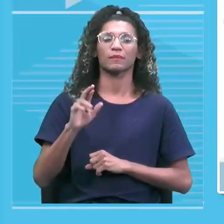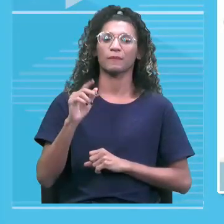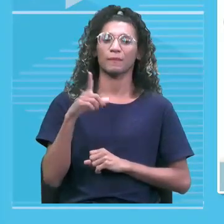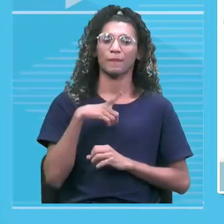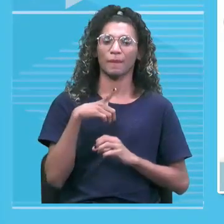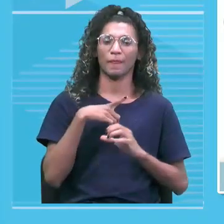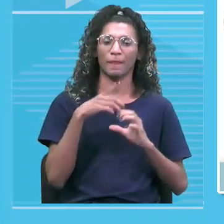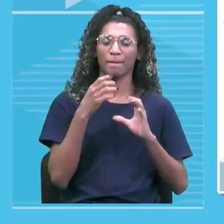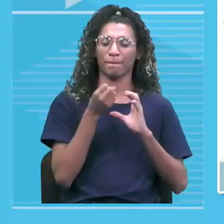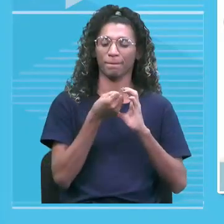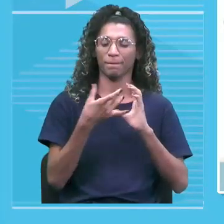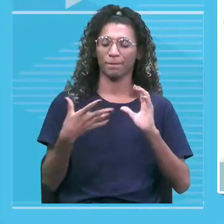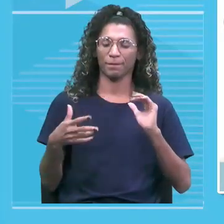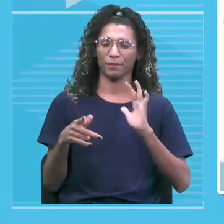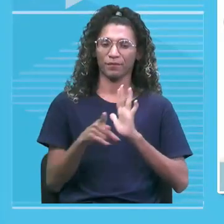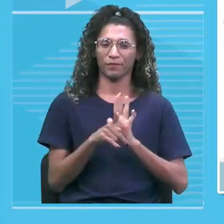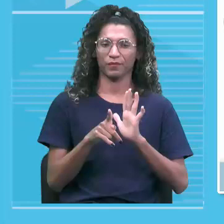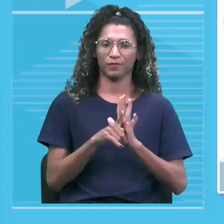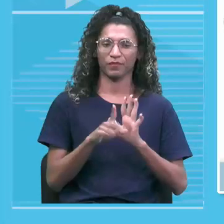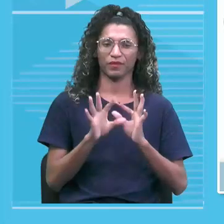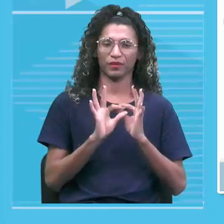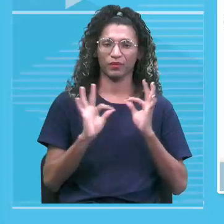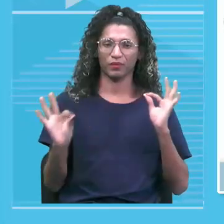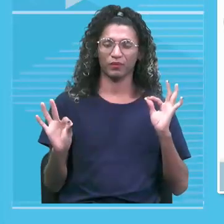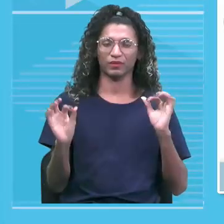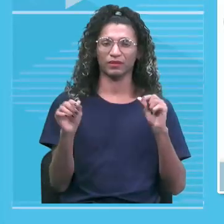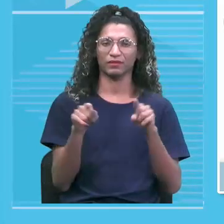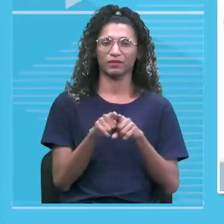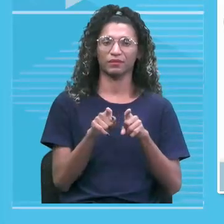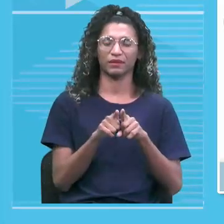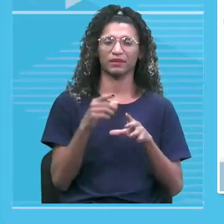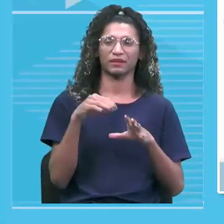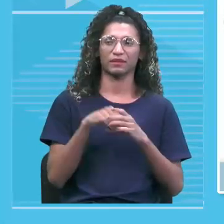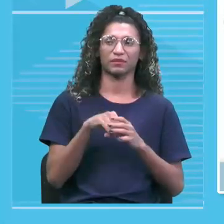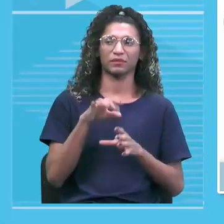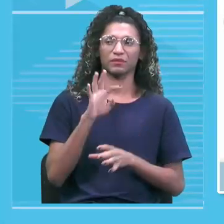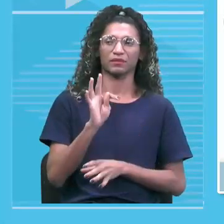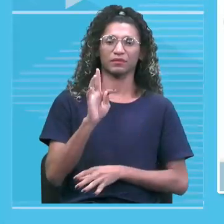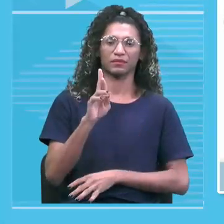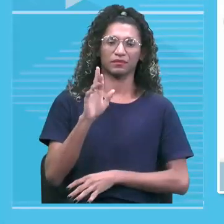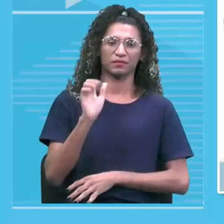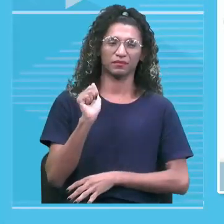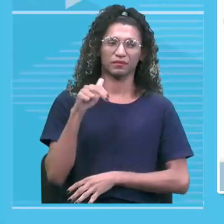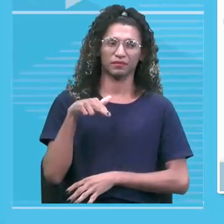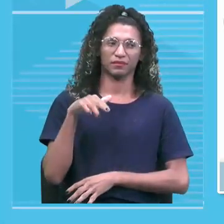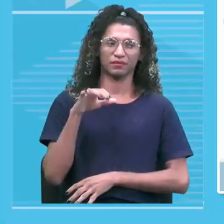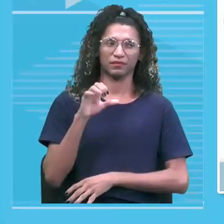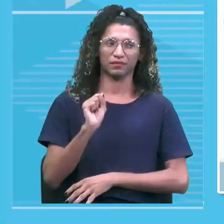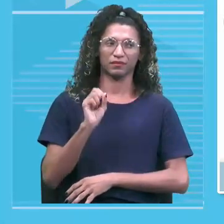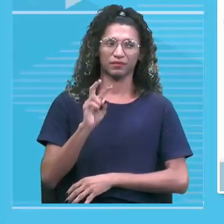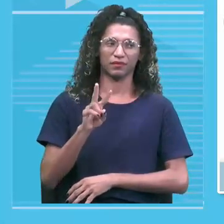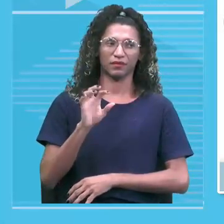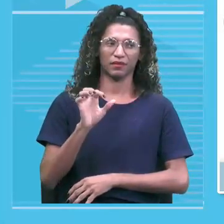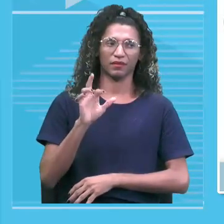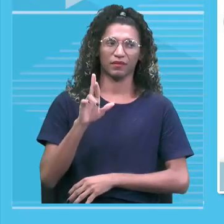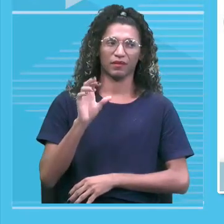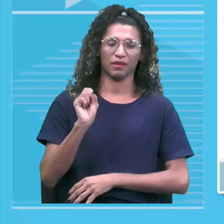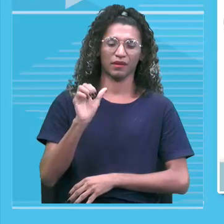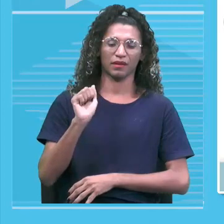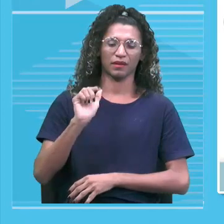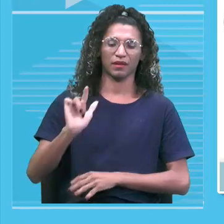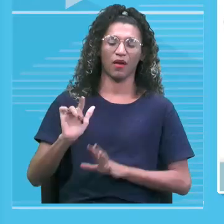de transversal e longitudinal ao mesmo tempo Então essa onda